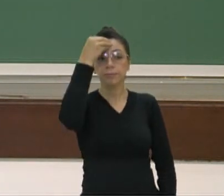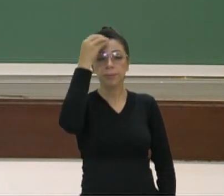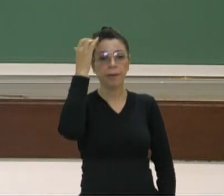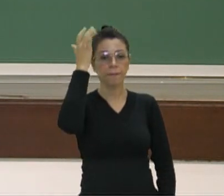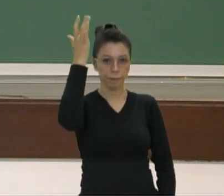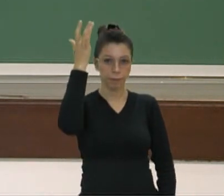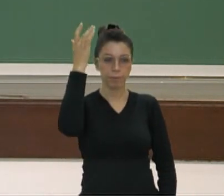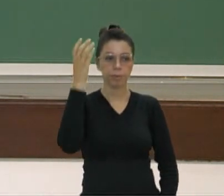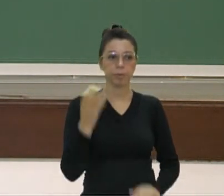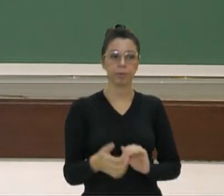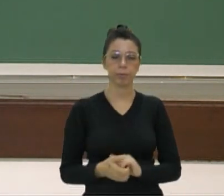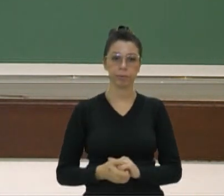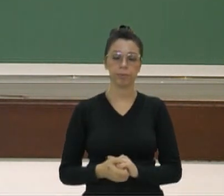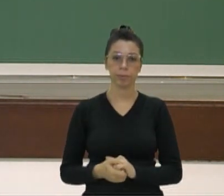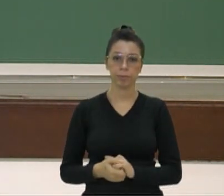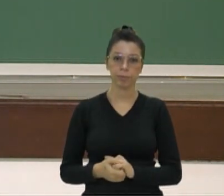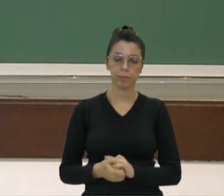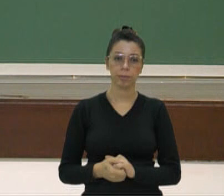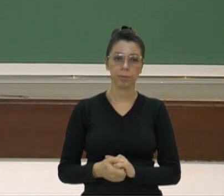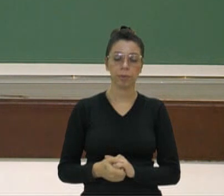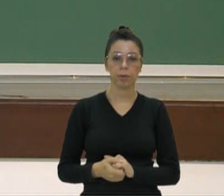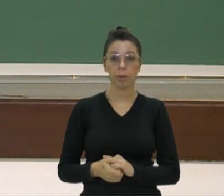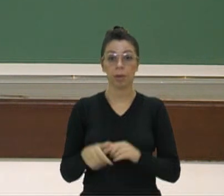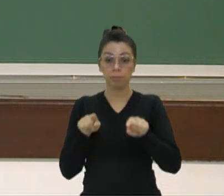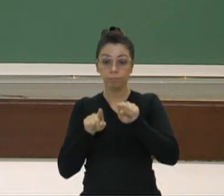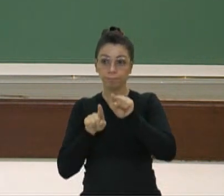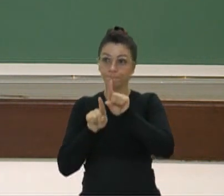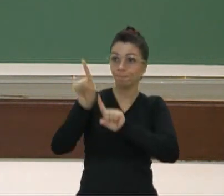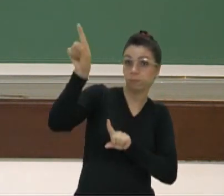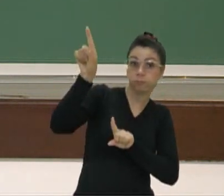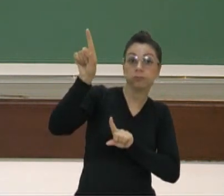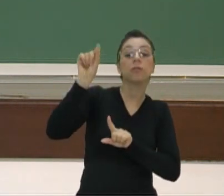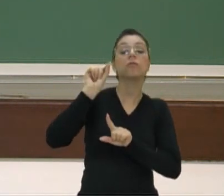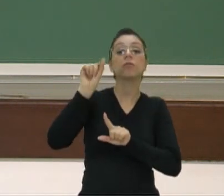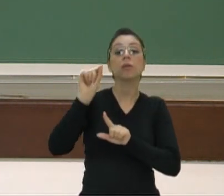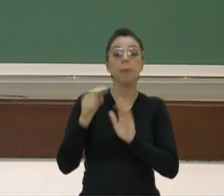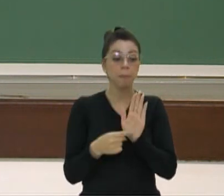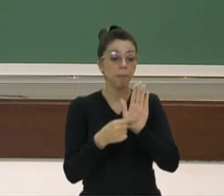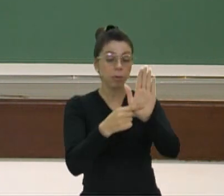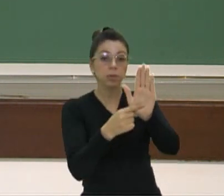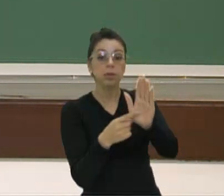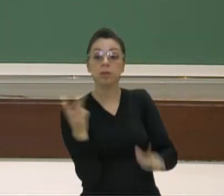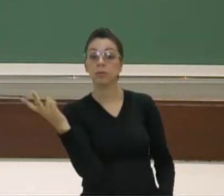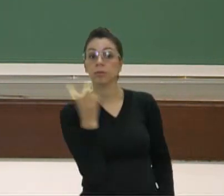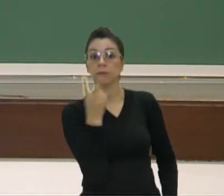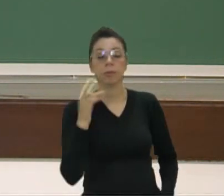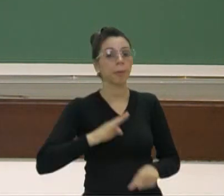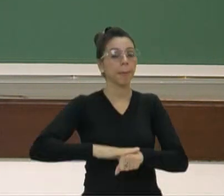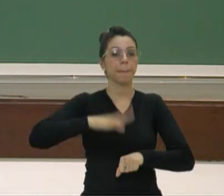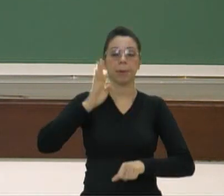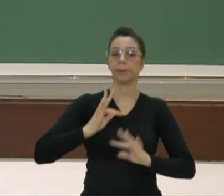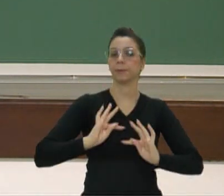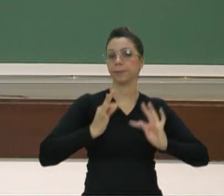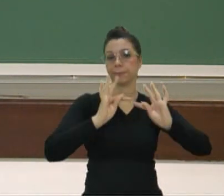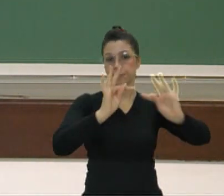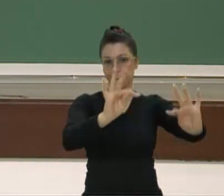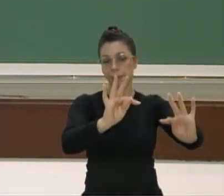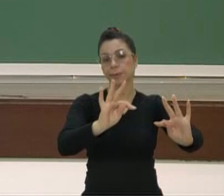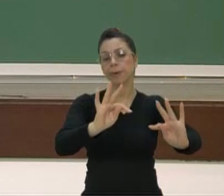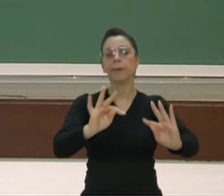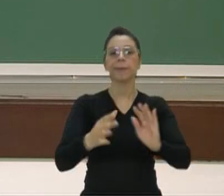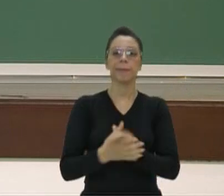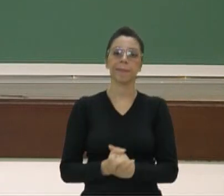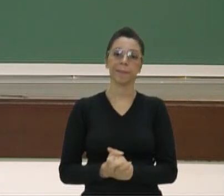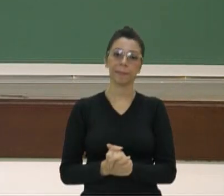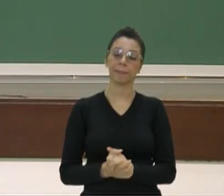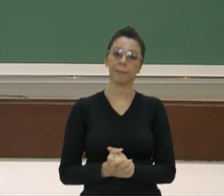memorizar e lembrar, é a corrida espacial, para tentar mostrar qual dos dois teria mais tecnologia, mais